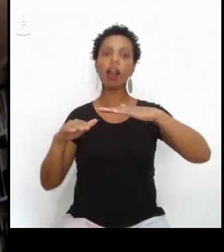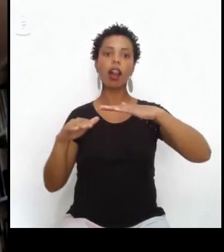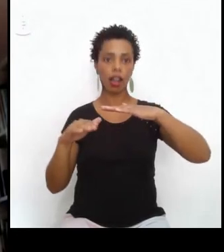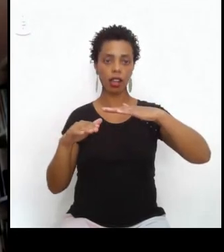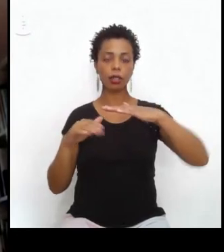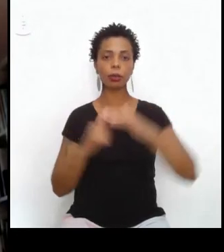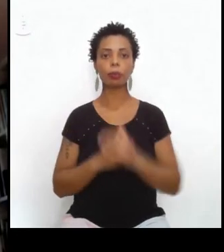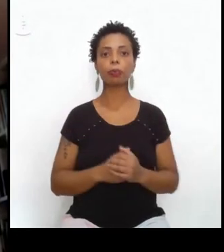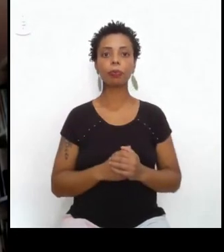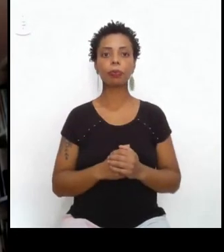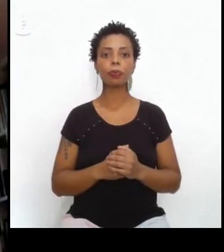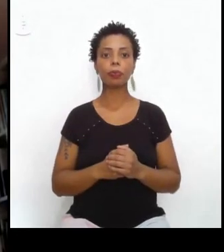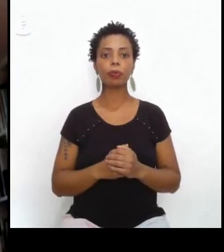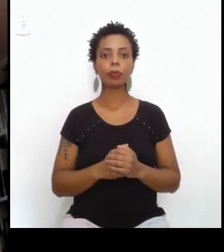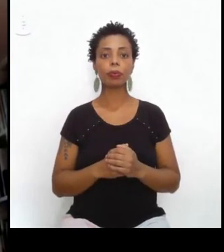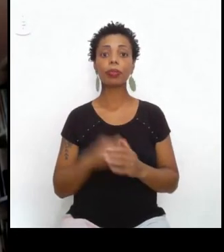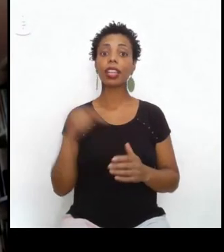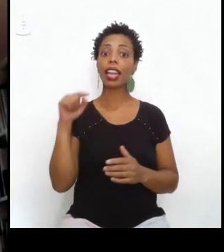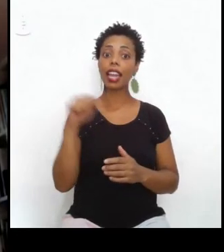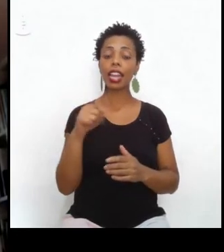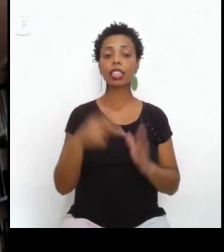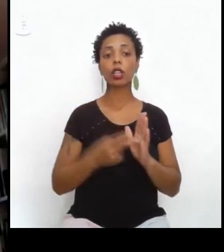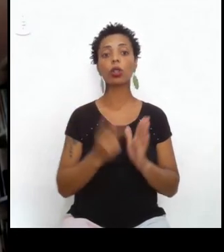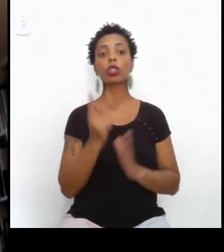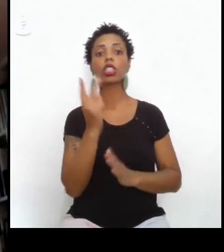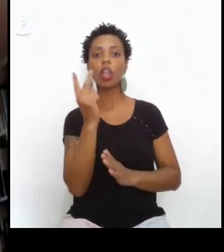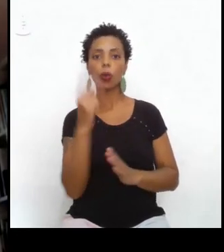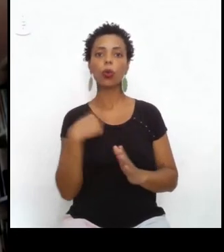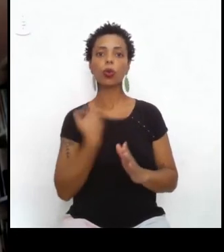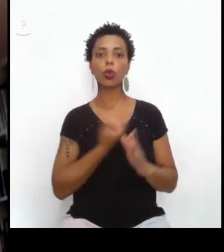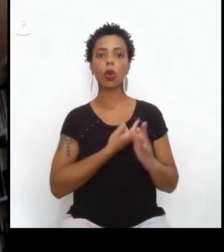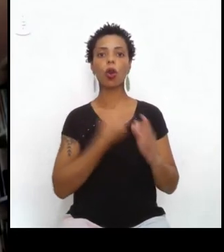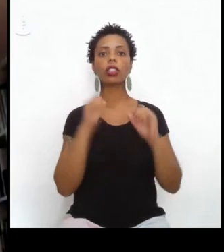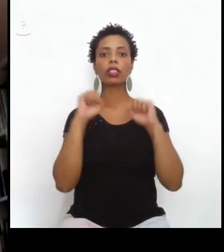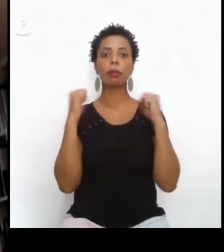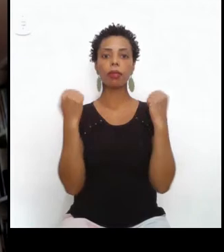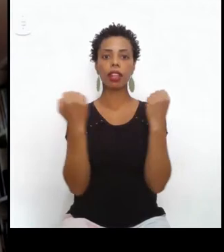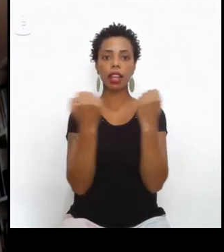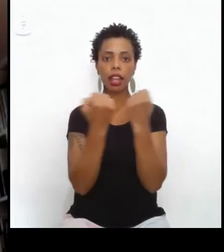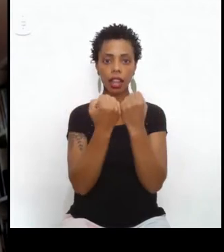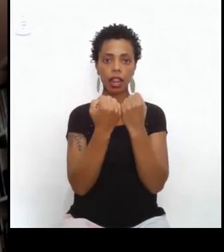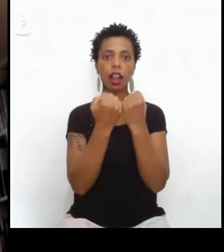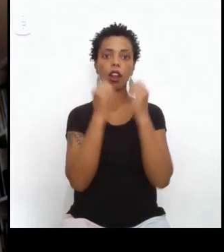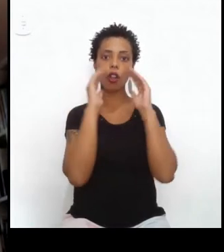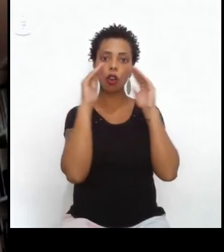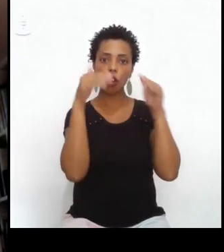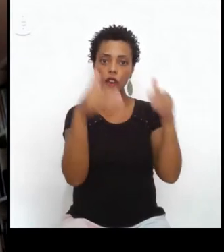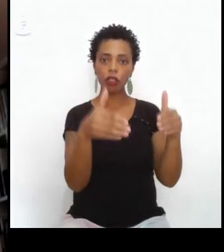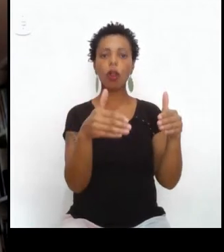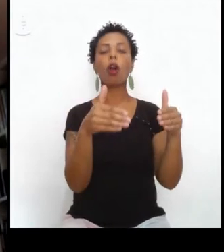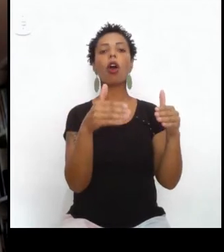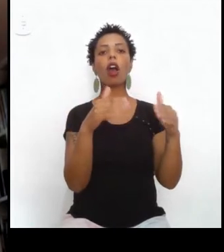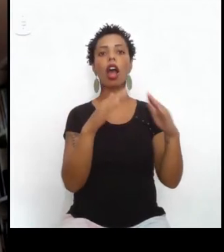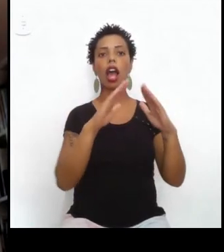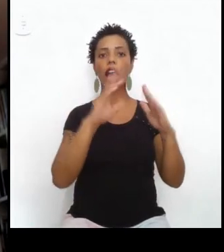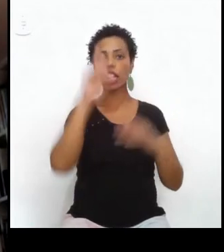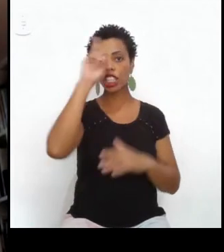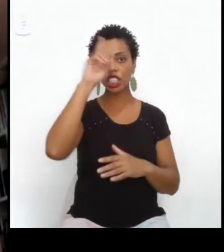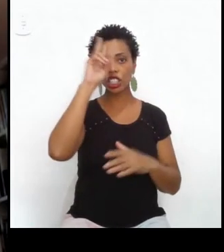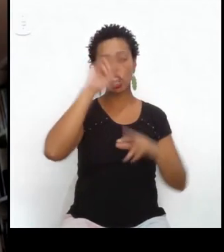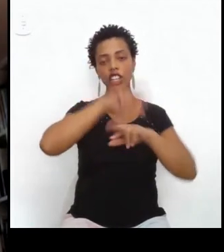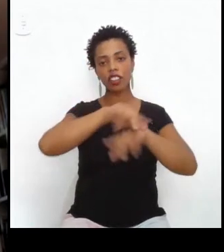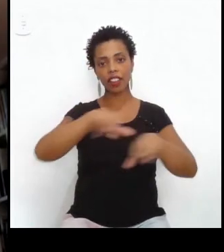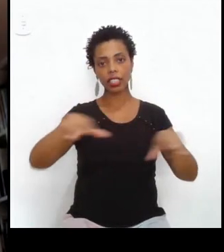esse é o nosso 2º seminário dedicado as histórias da diversidade né diversidade para